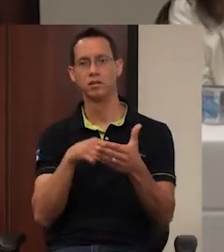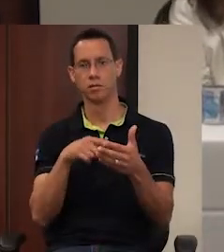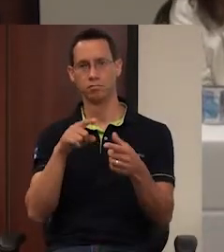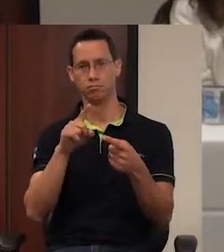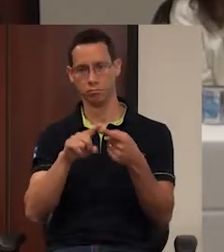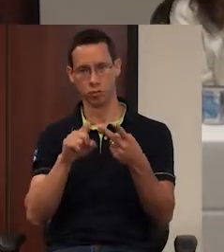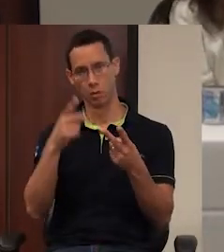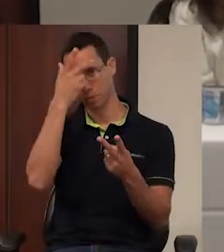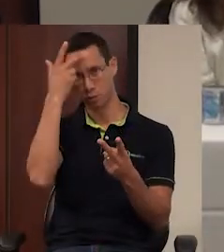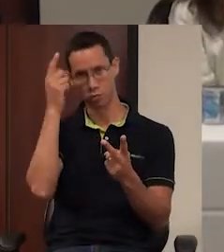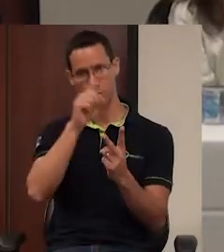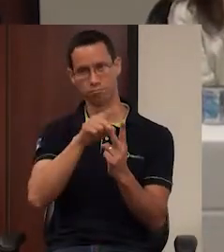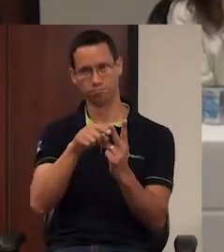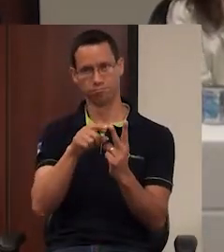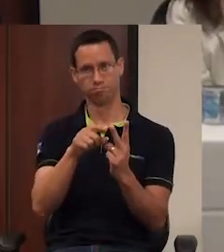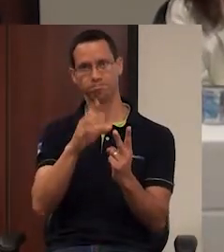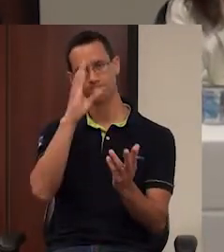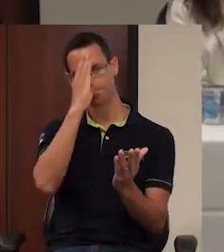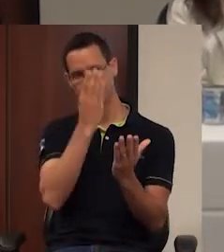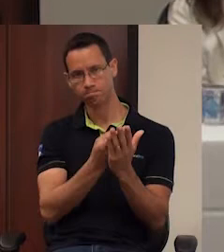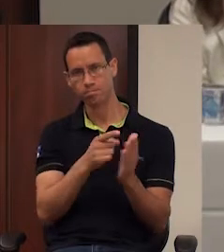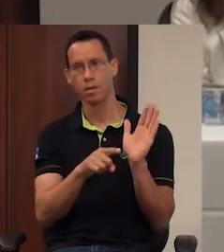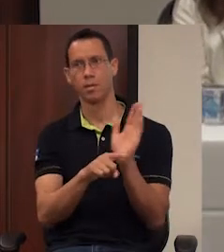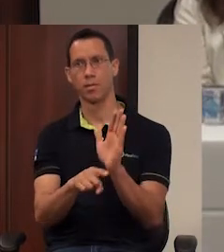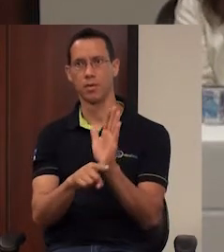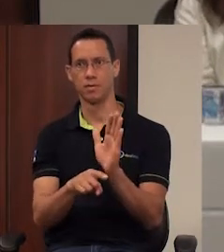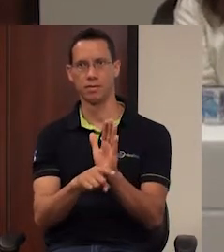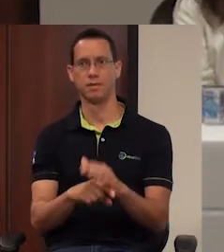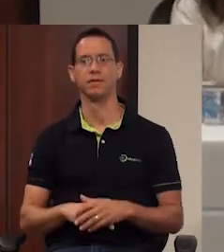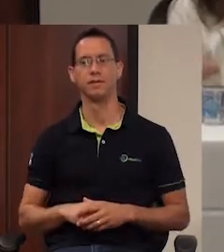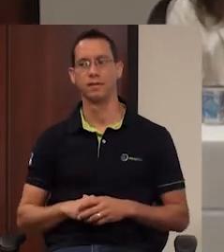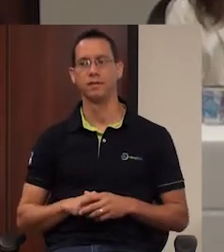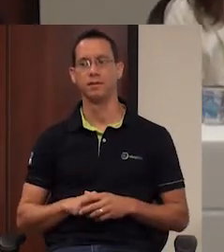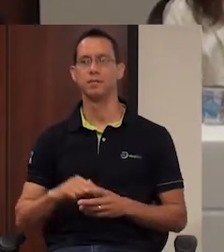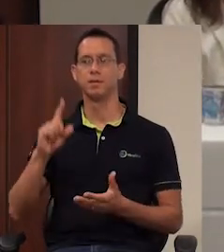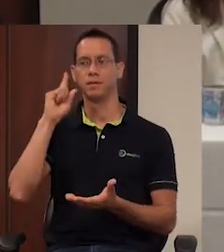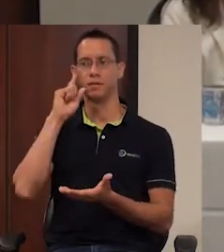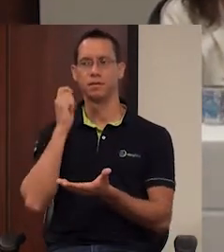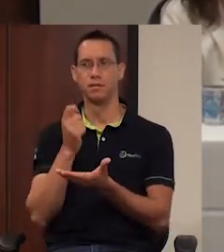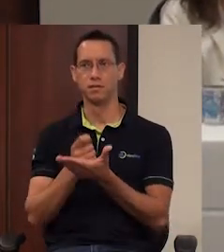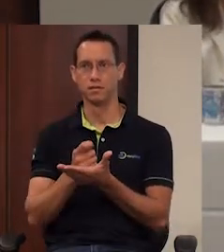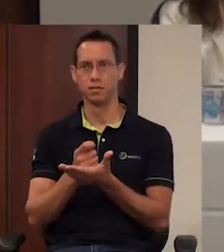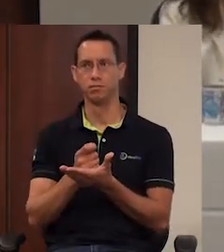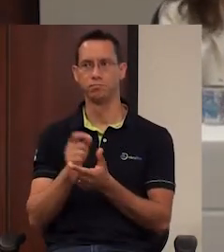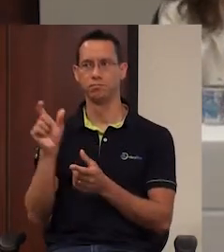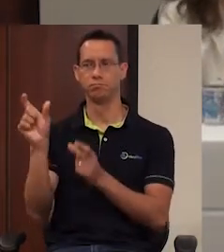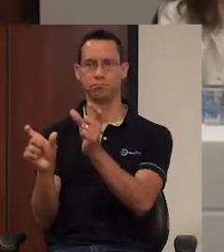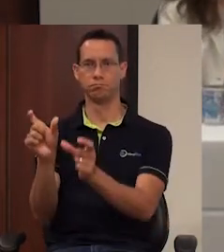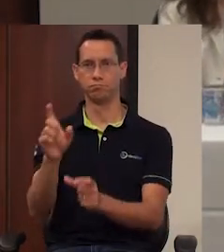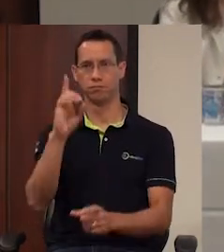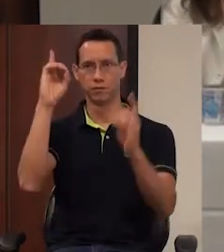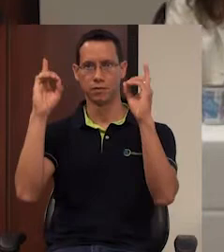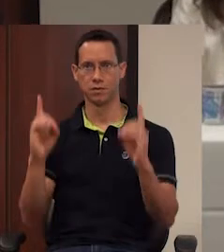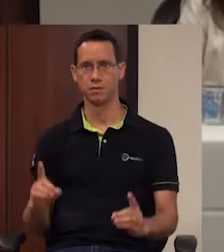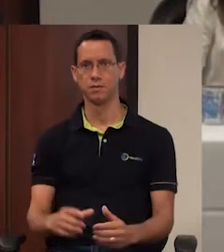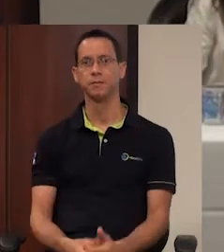2 pessoas de confiança que a apoiem, né, na sua tomada de decisões. E